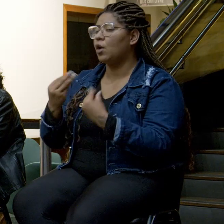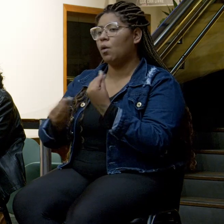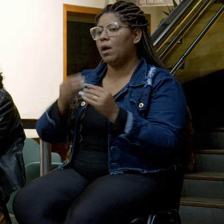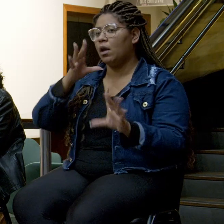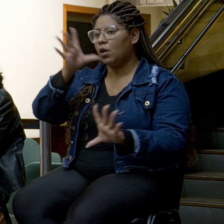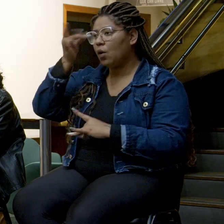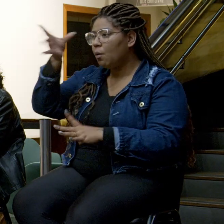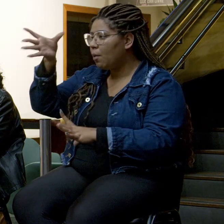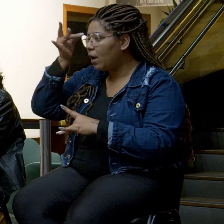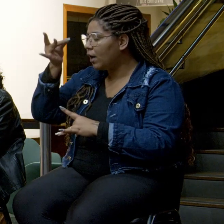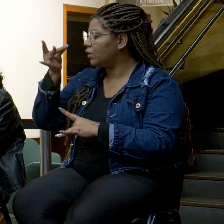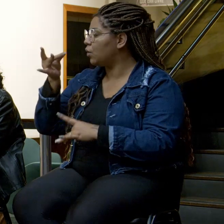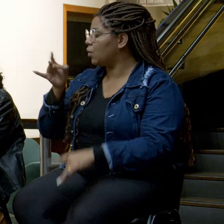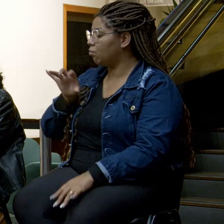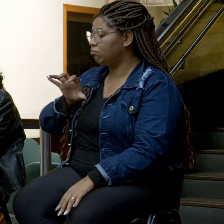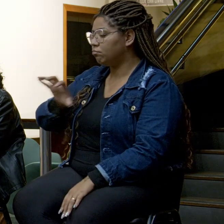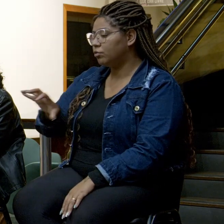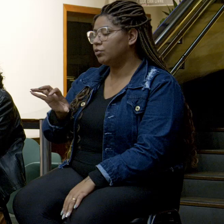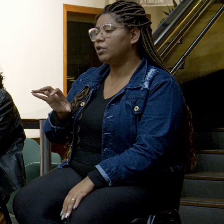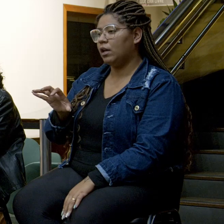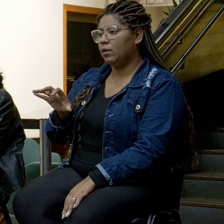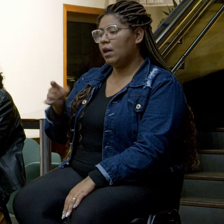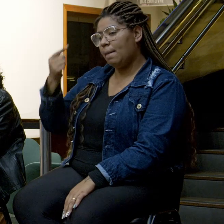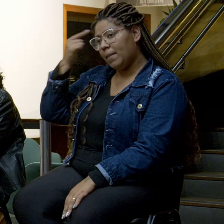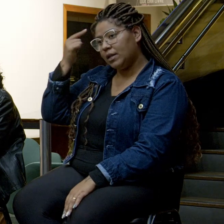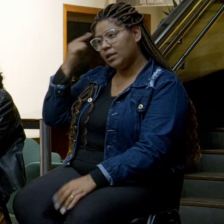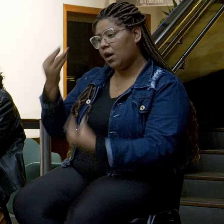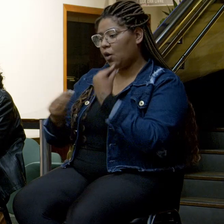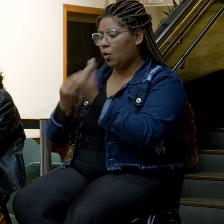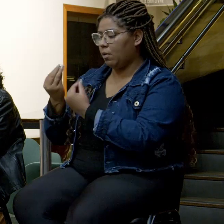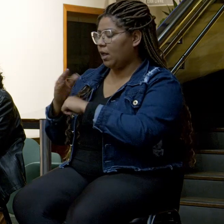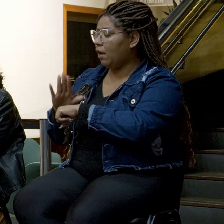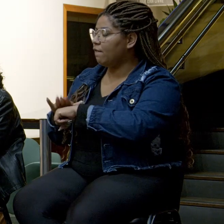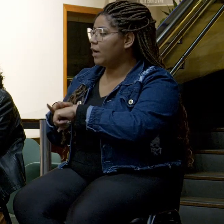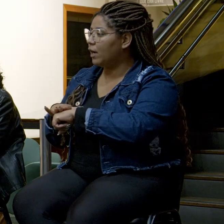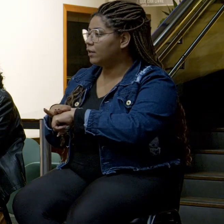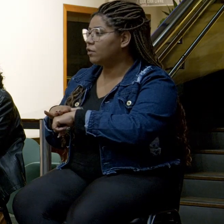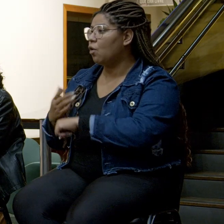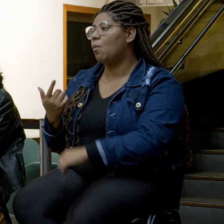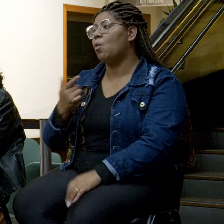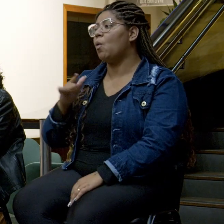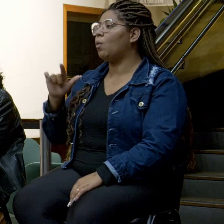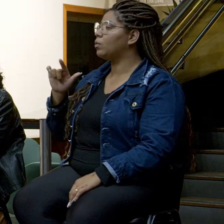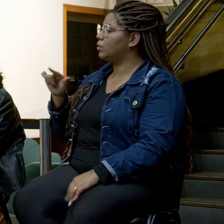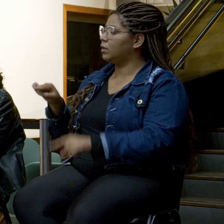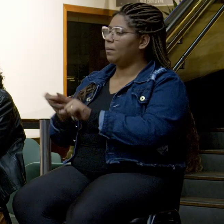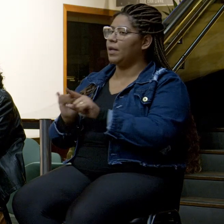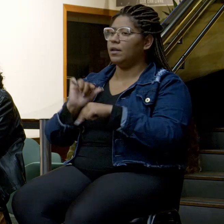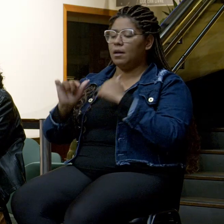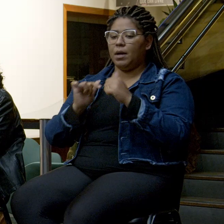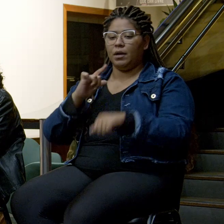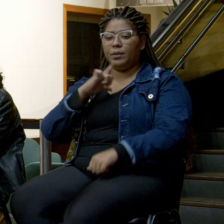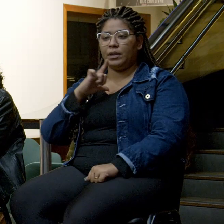incorporado como uma condição e pensar como ela faz, como muitos dos trabalhos têm